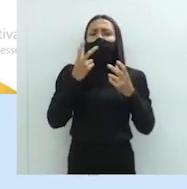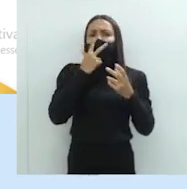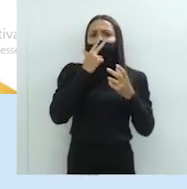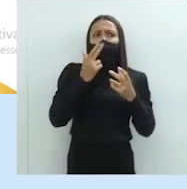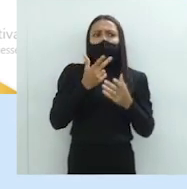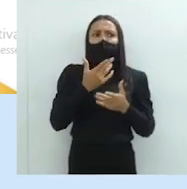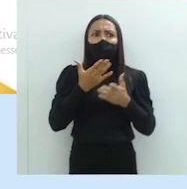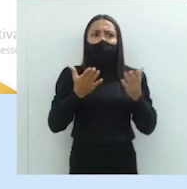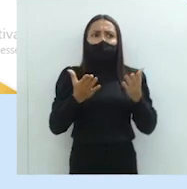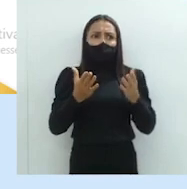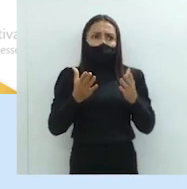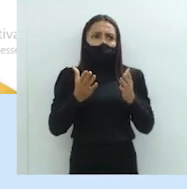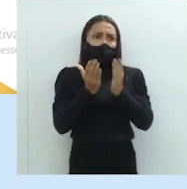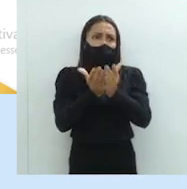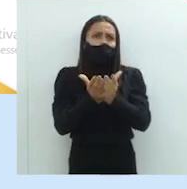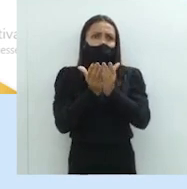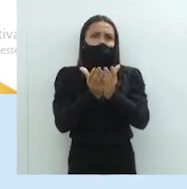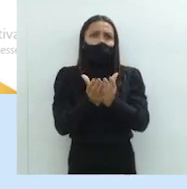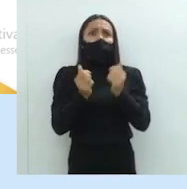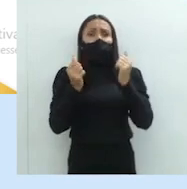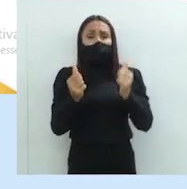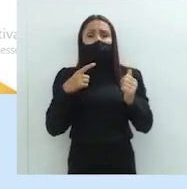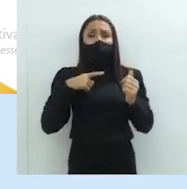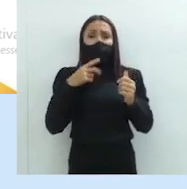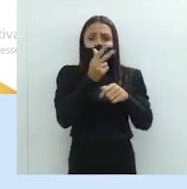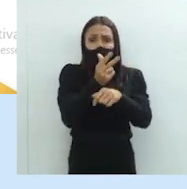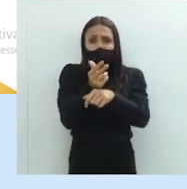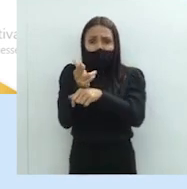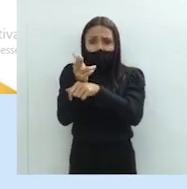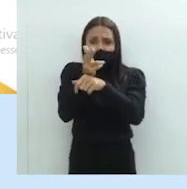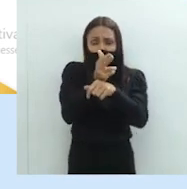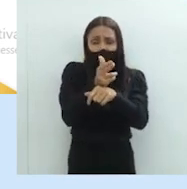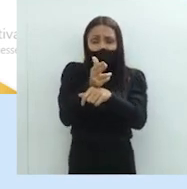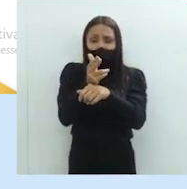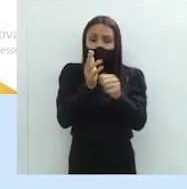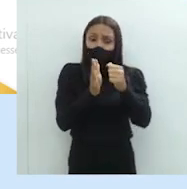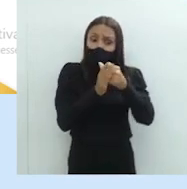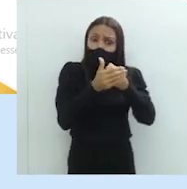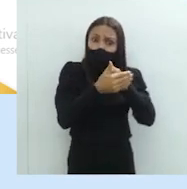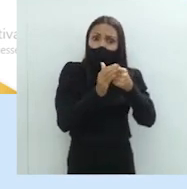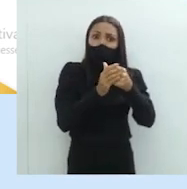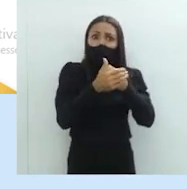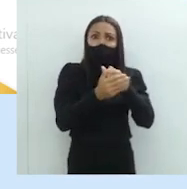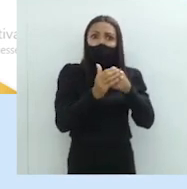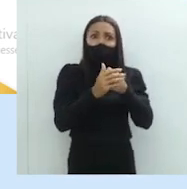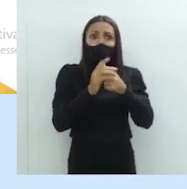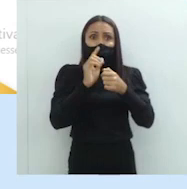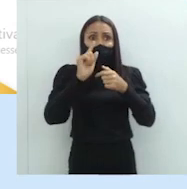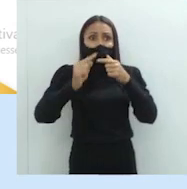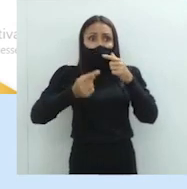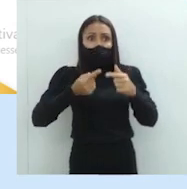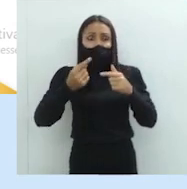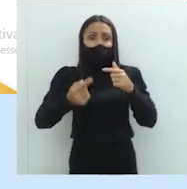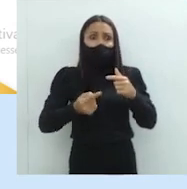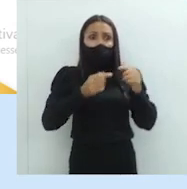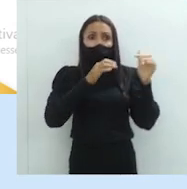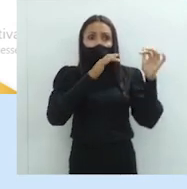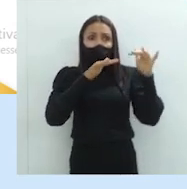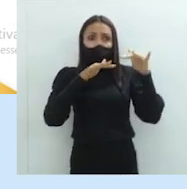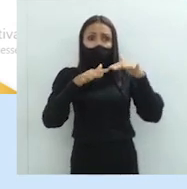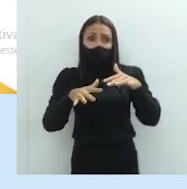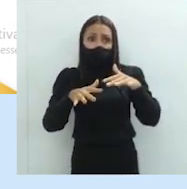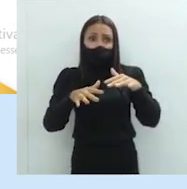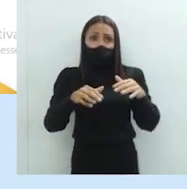do navio pudesse ter armas escondidas. Depois da invasão da província do